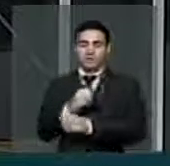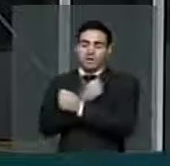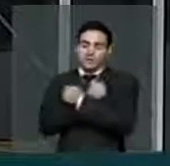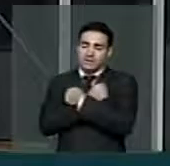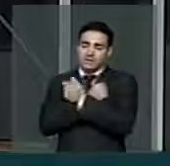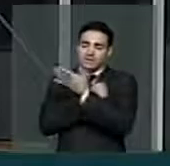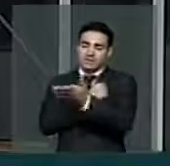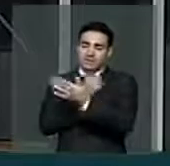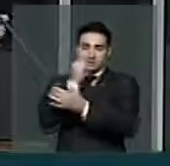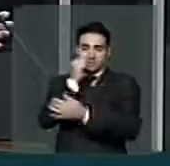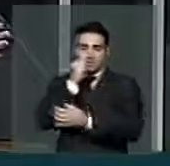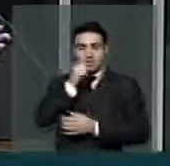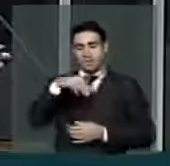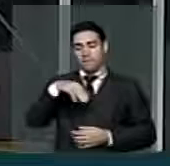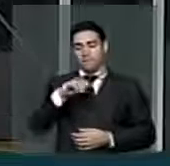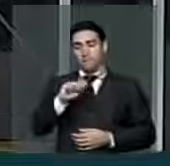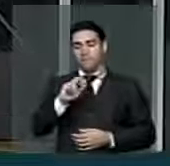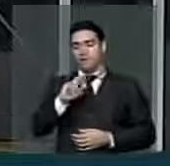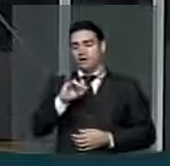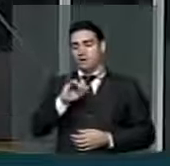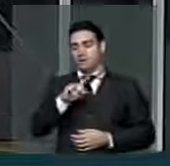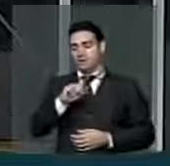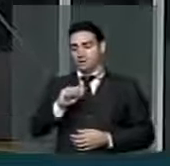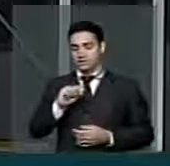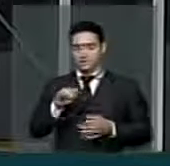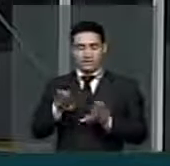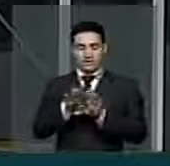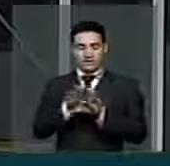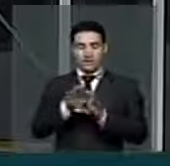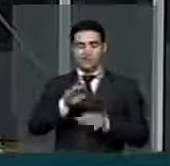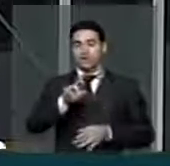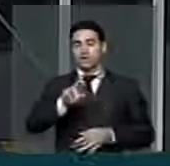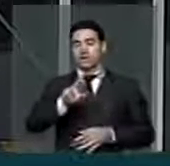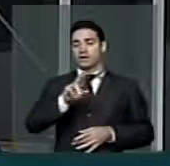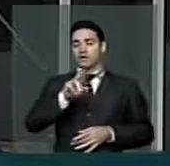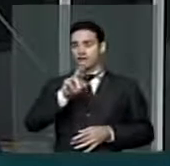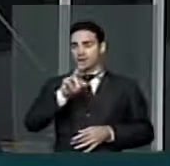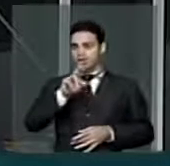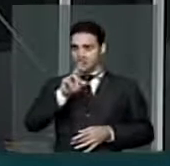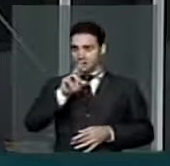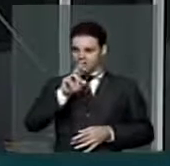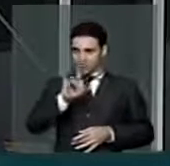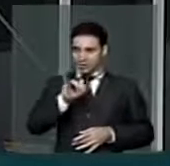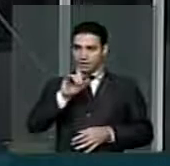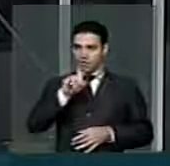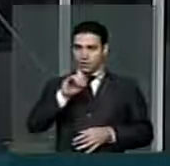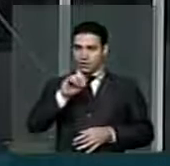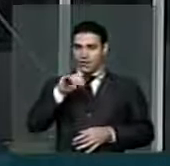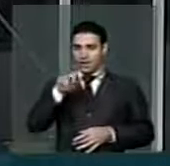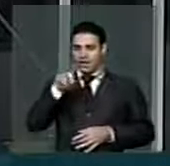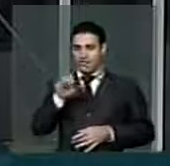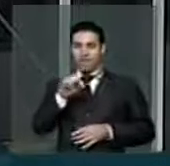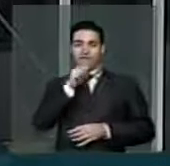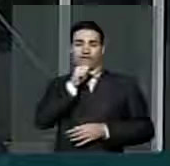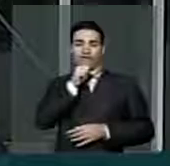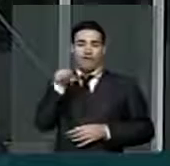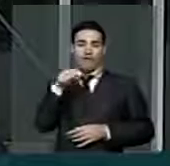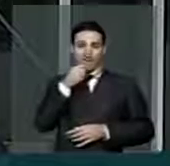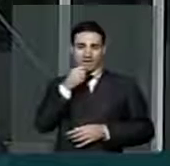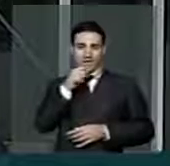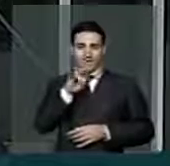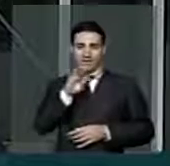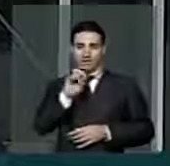Marisa, quero abraçar a dona Risoleide, a mãe da doutora Cíntia, e a todas as mães do